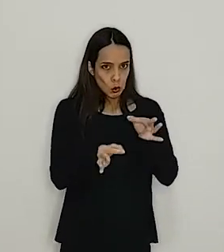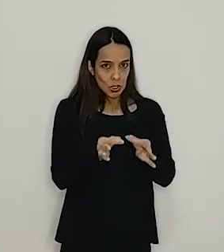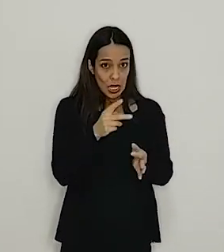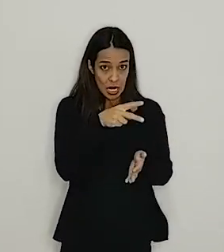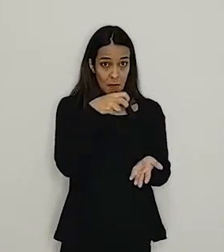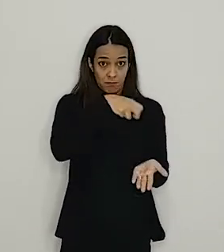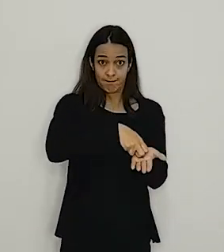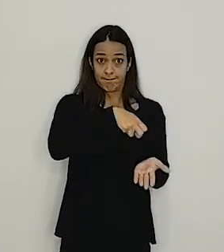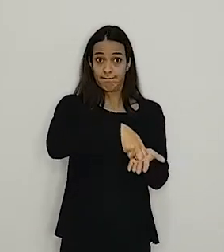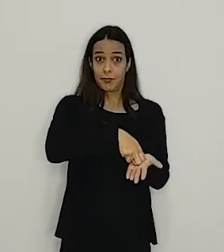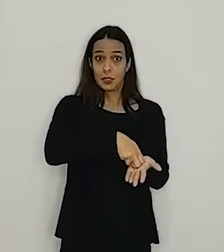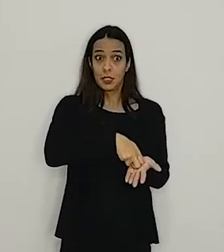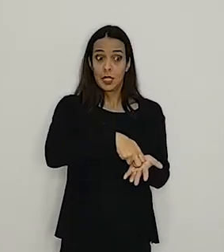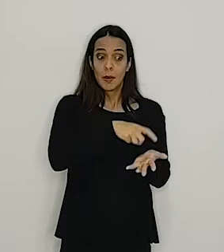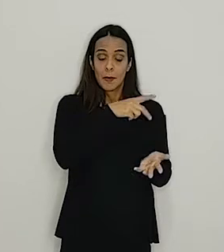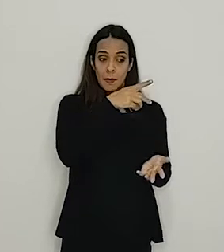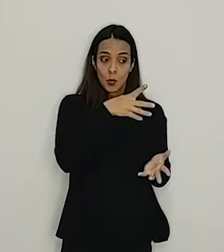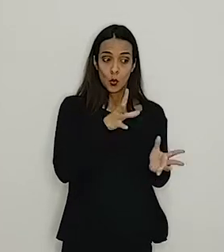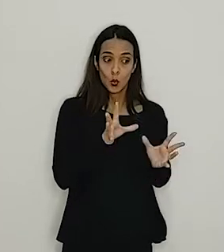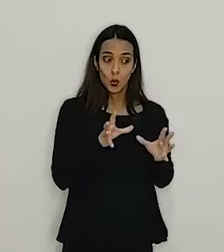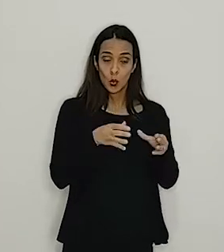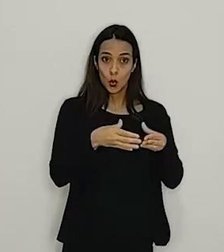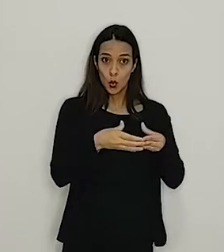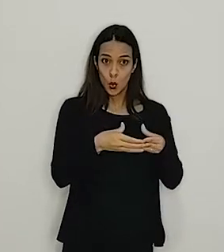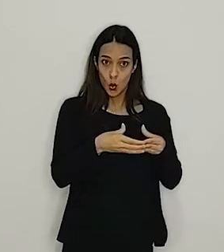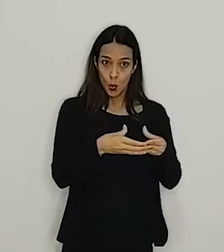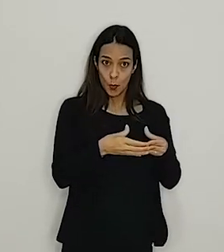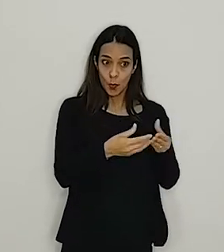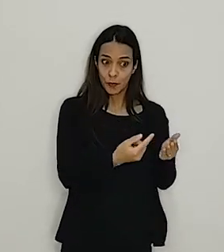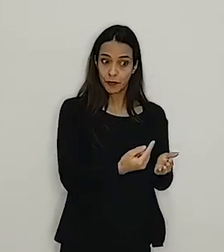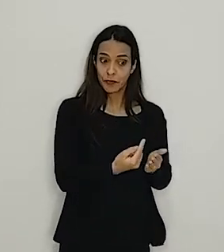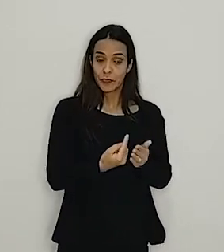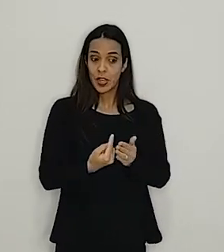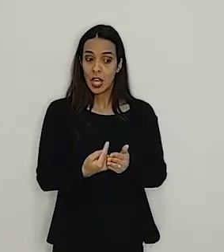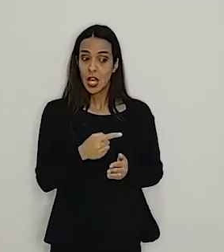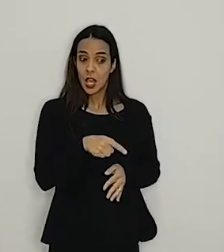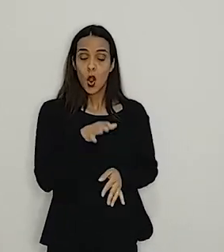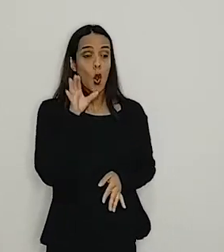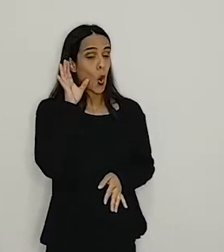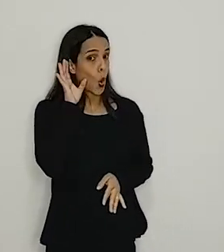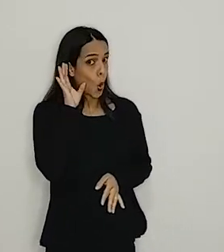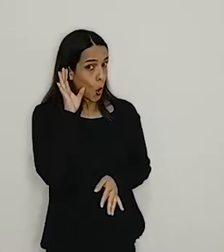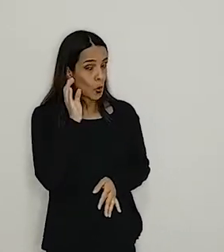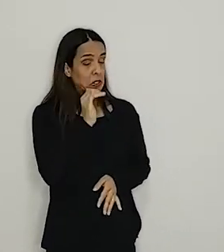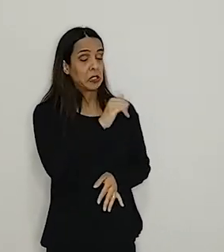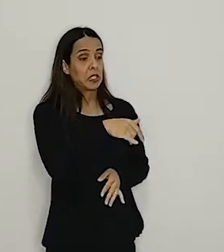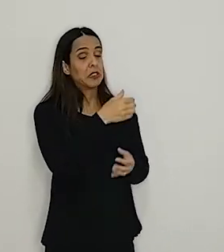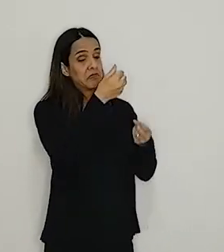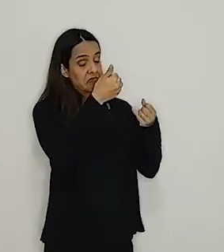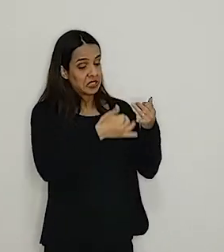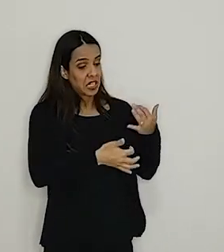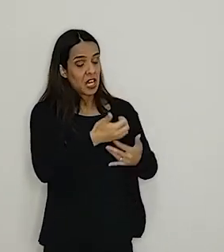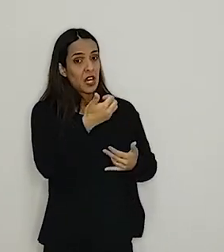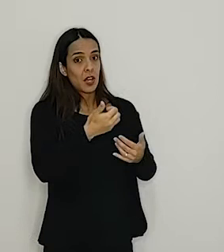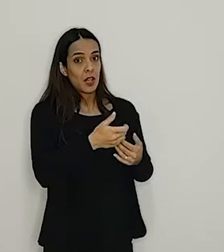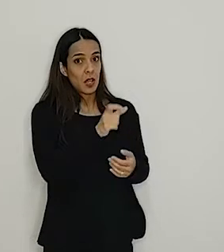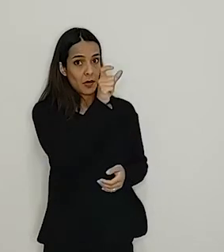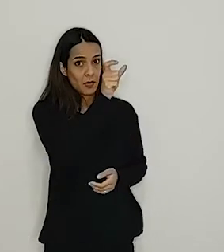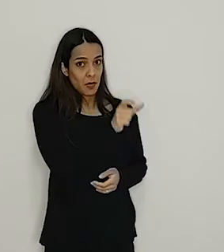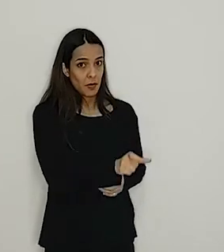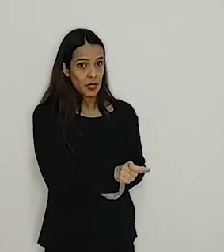trâmites jurídicos, ele ser acolhido por uma equipe onde ele vai ser escutado, e então essa equipe escuta